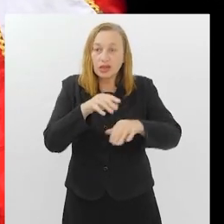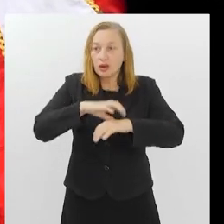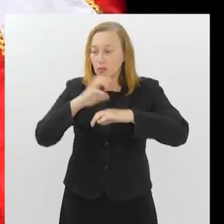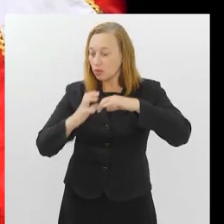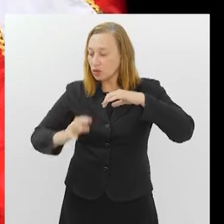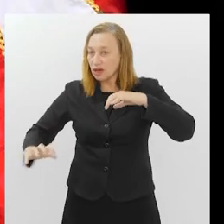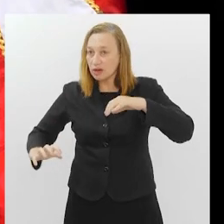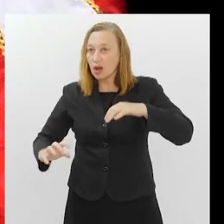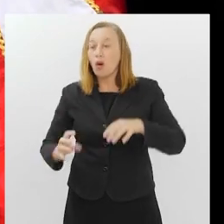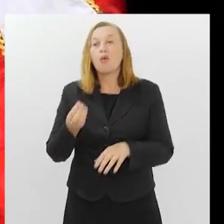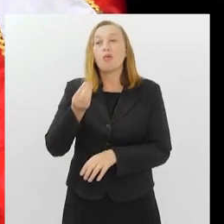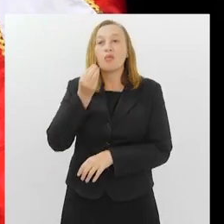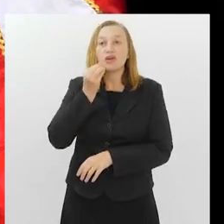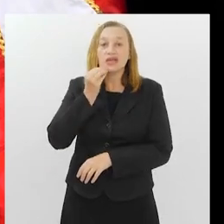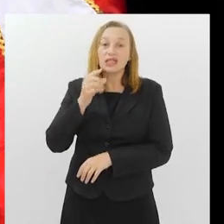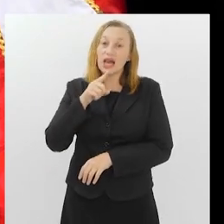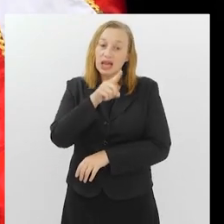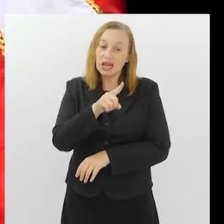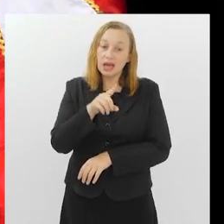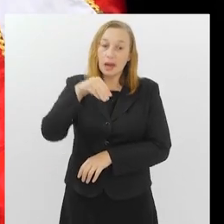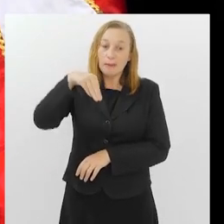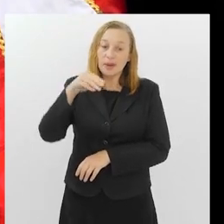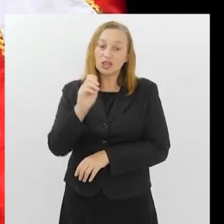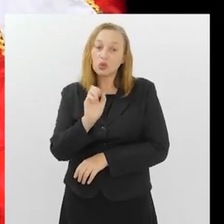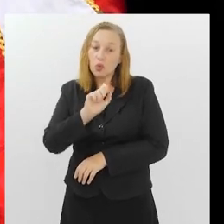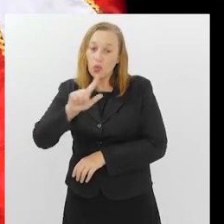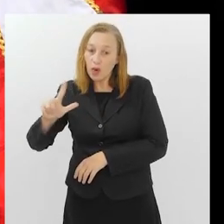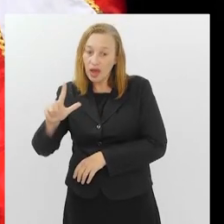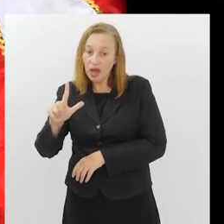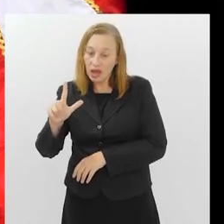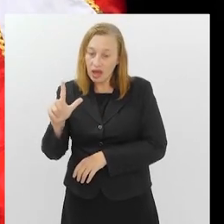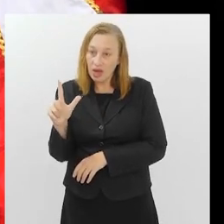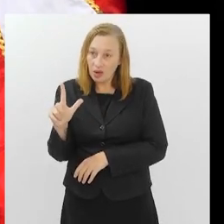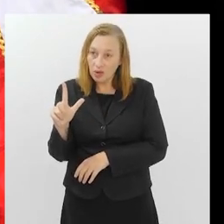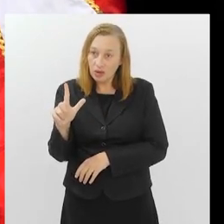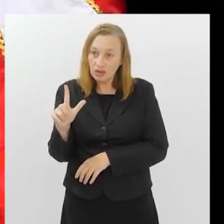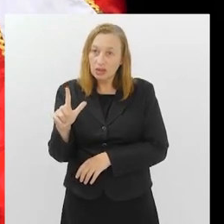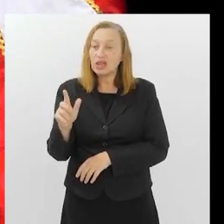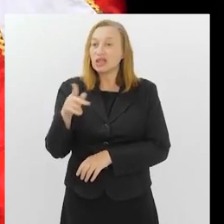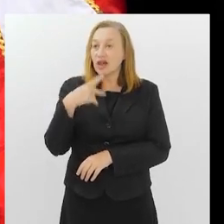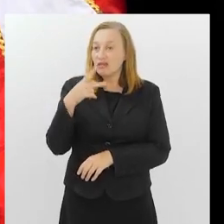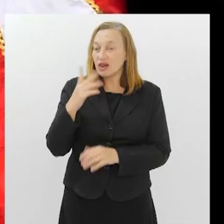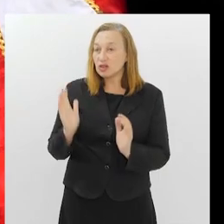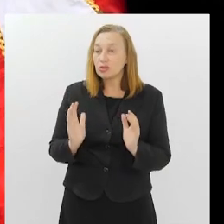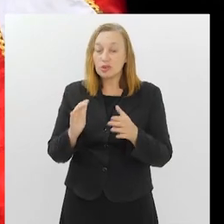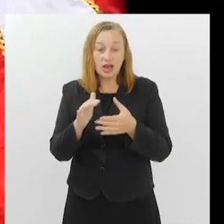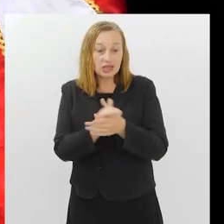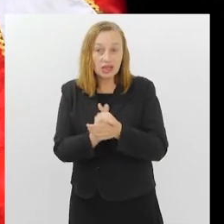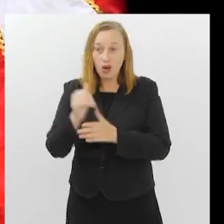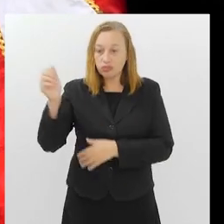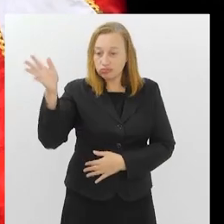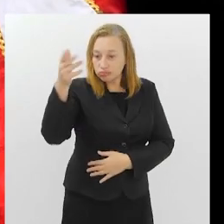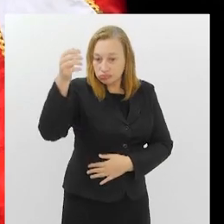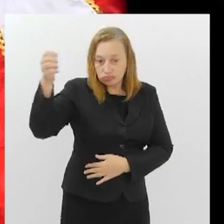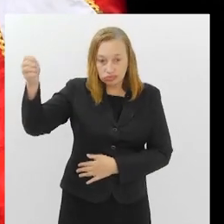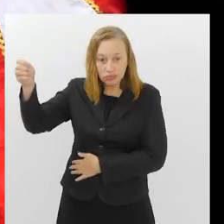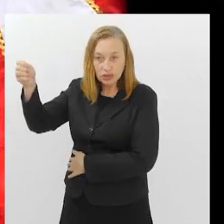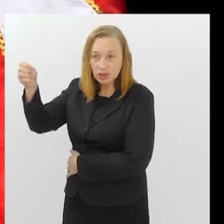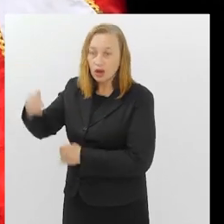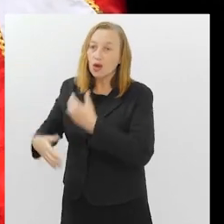meu primeiro desfile com a Porto da Pedra, eu tive a oportunidade de ir ali no Manuel Dionísio, que foi no ano dos casais, que a escola veio falando sobre os casais, mas ali Porto da Bandeira.